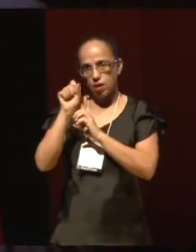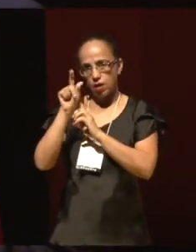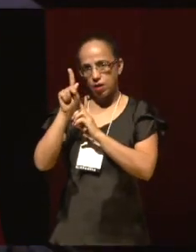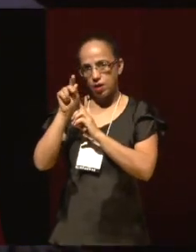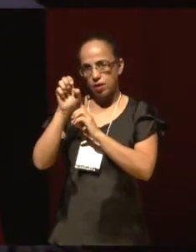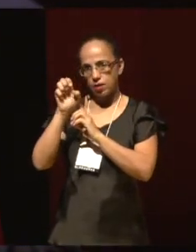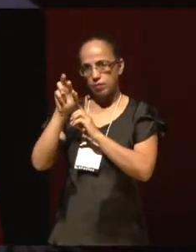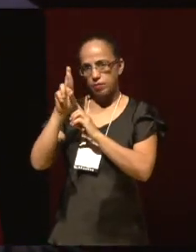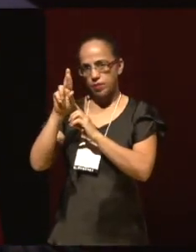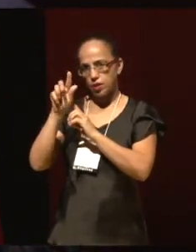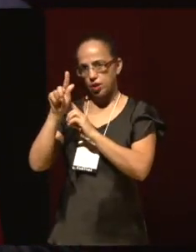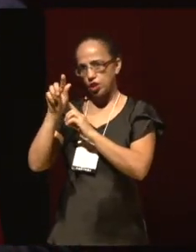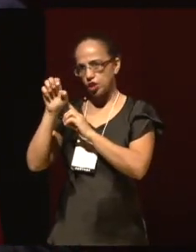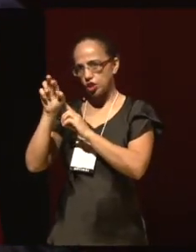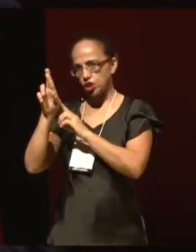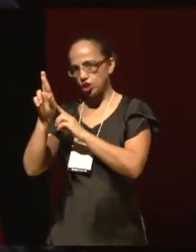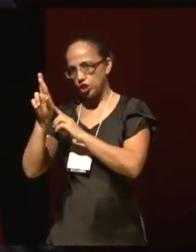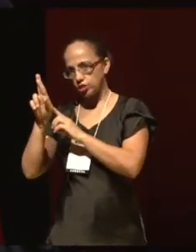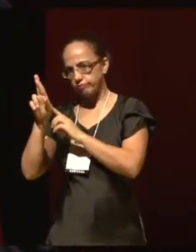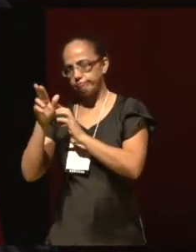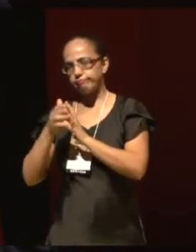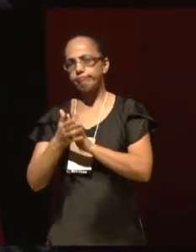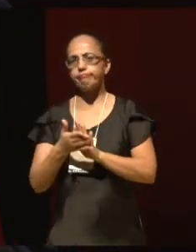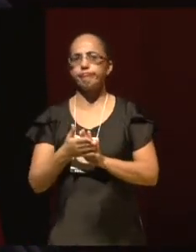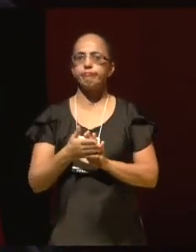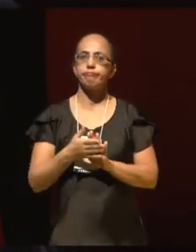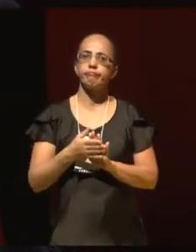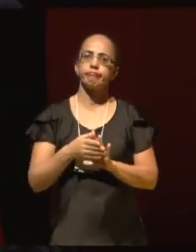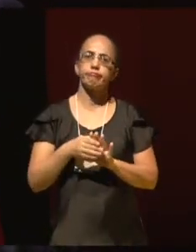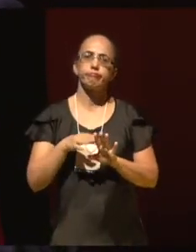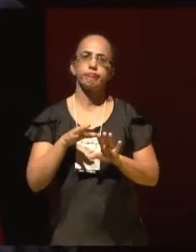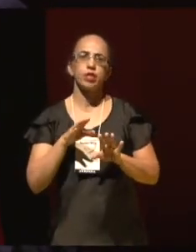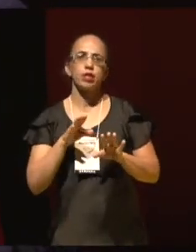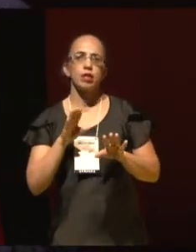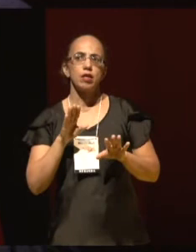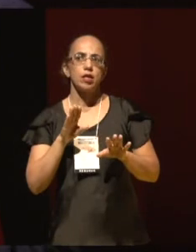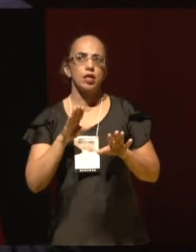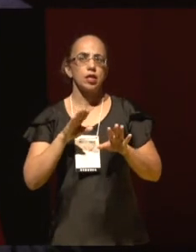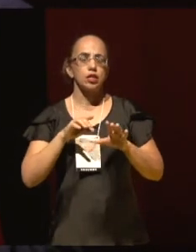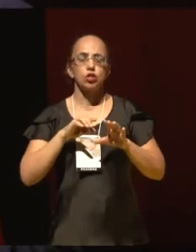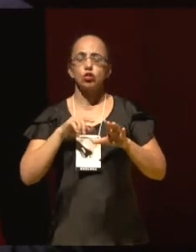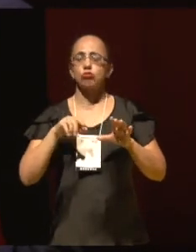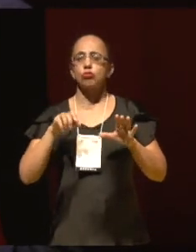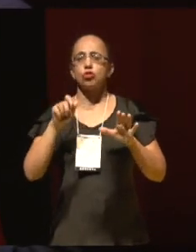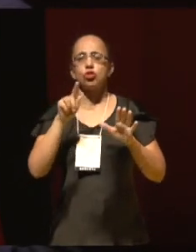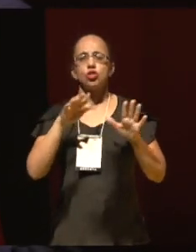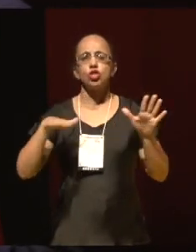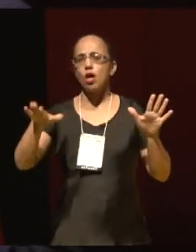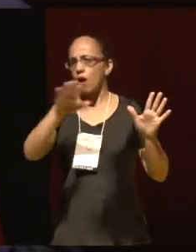Quero dizer com isto que não todos são os casos, estou falando de generalidades.